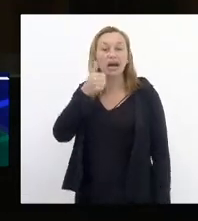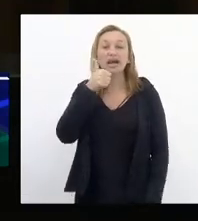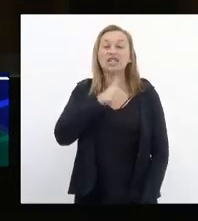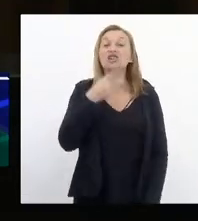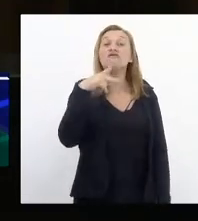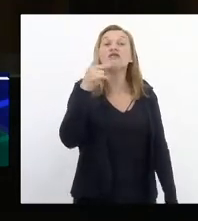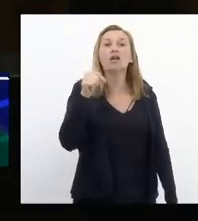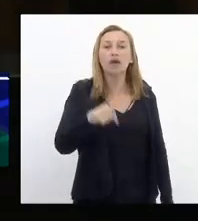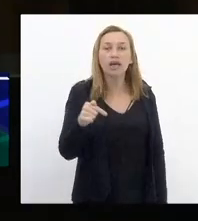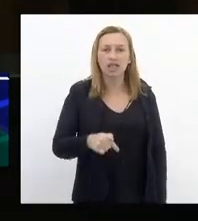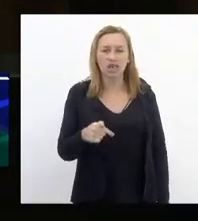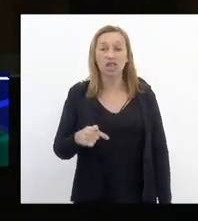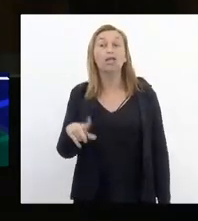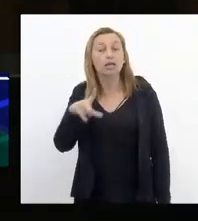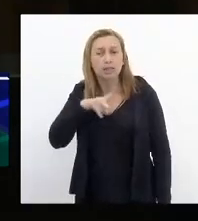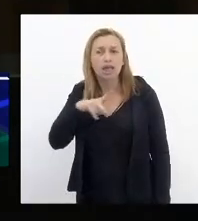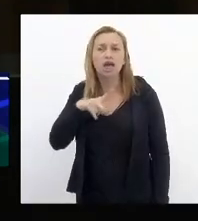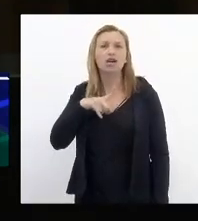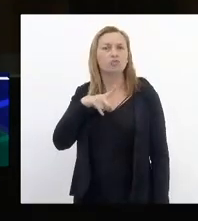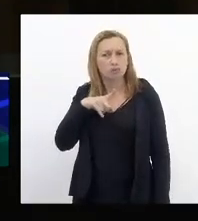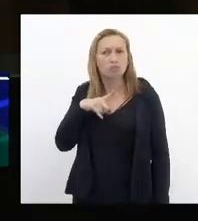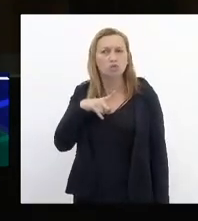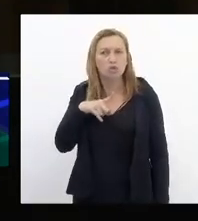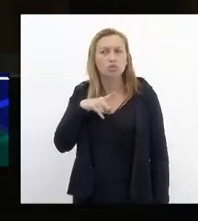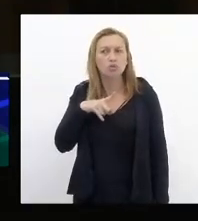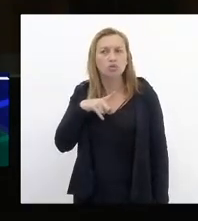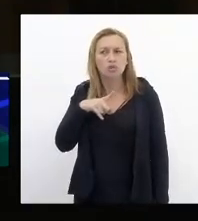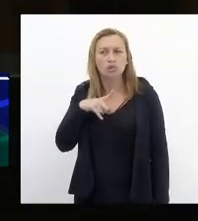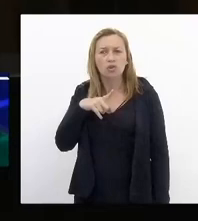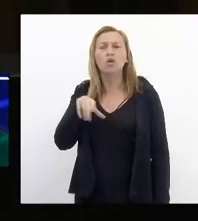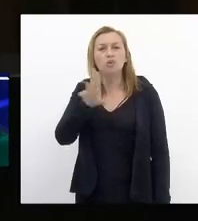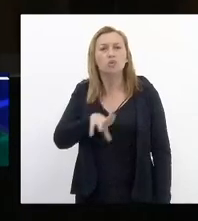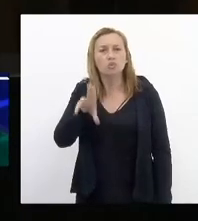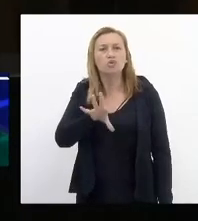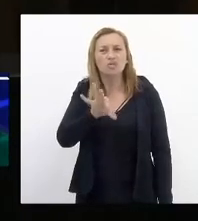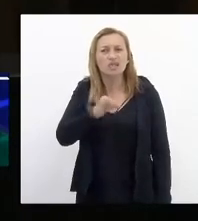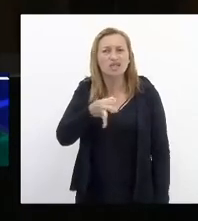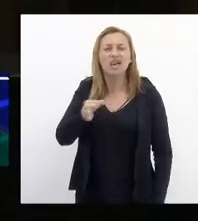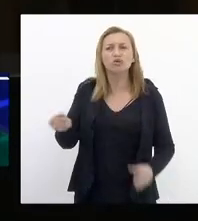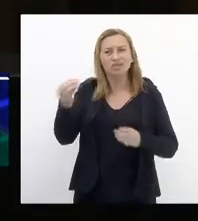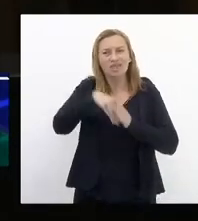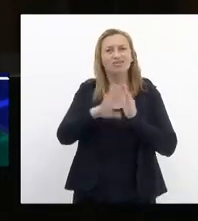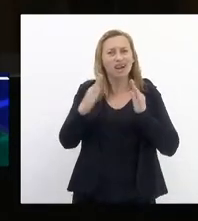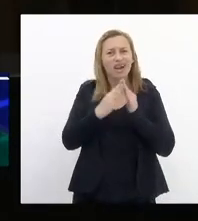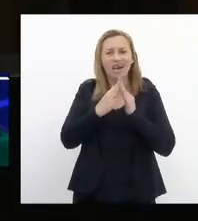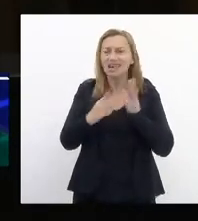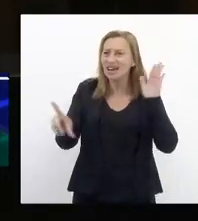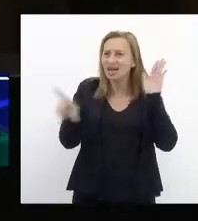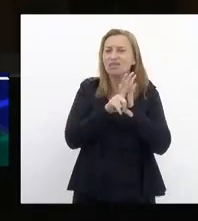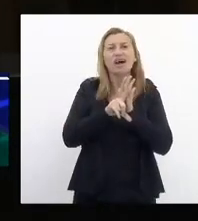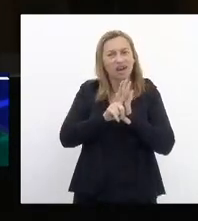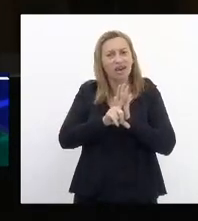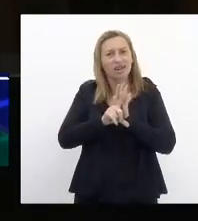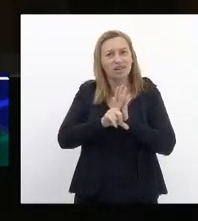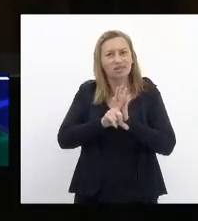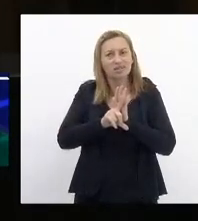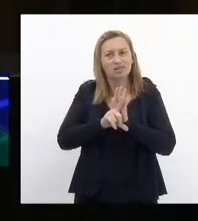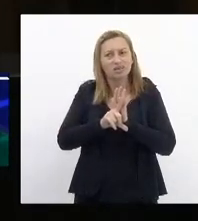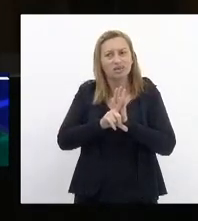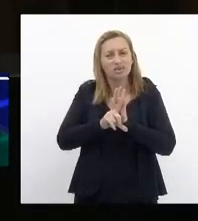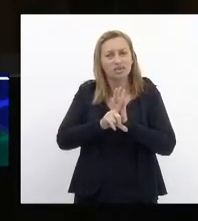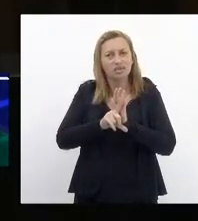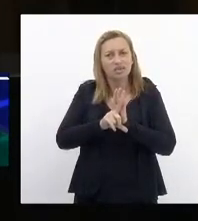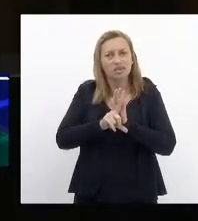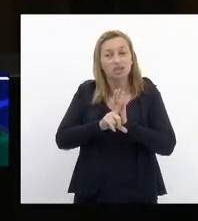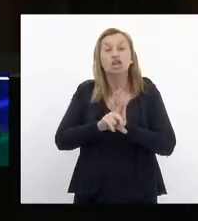aqui que temos instrumentos legais dentro dessa casa, de acordo com o Estatuto da Mulher Parlamentar,